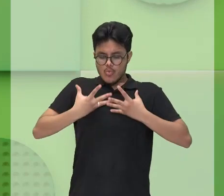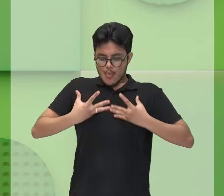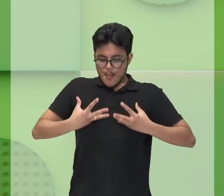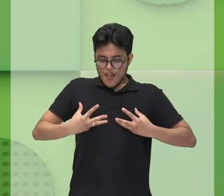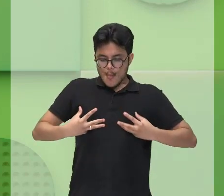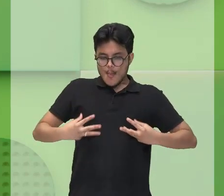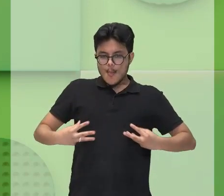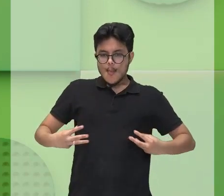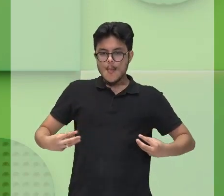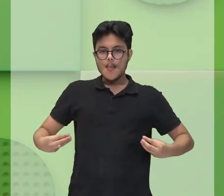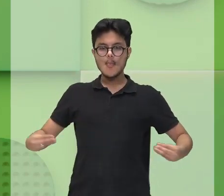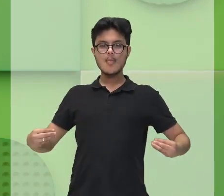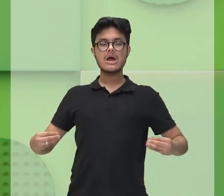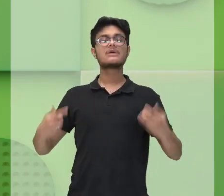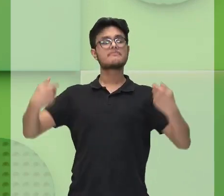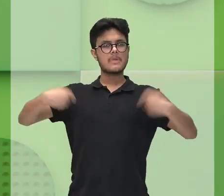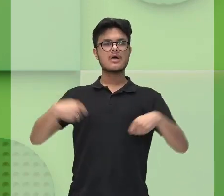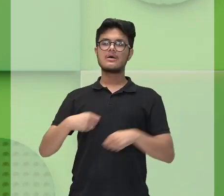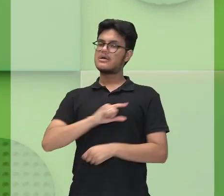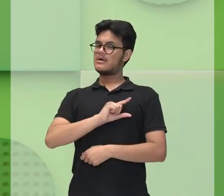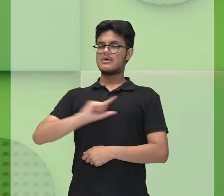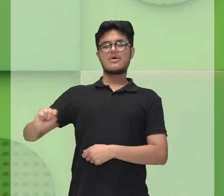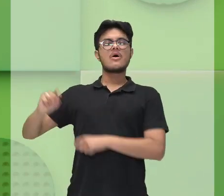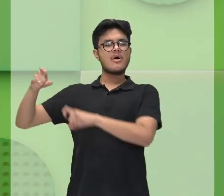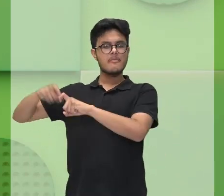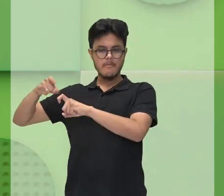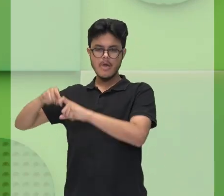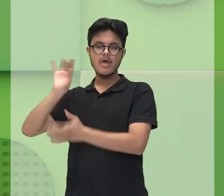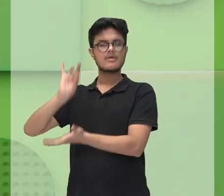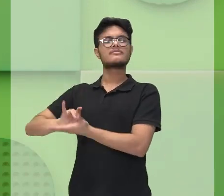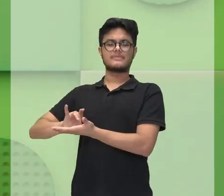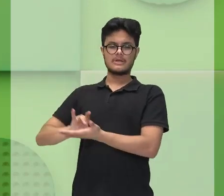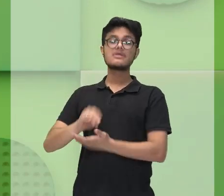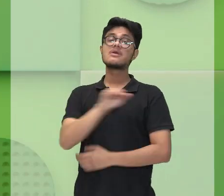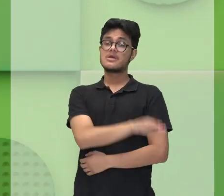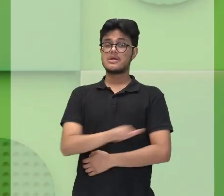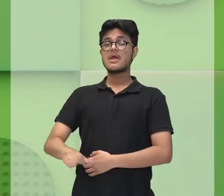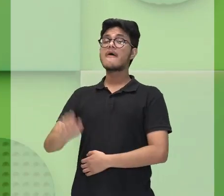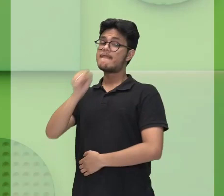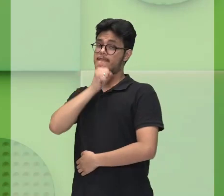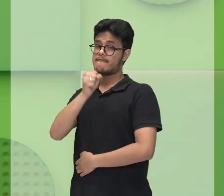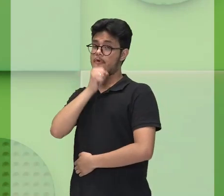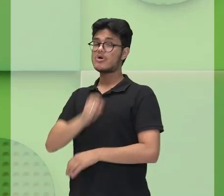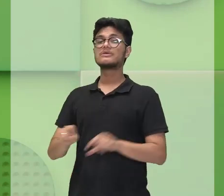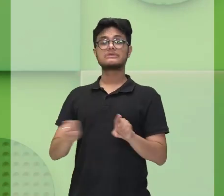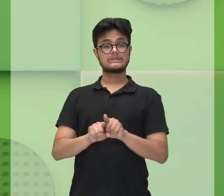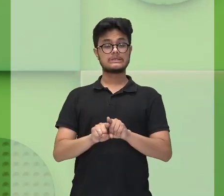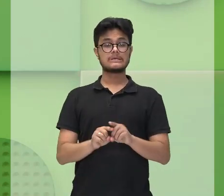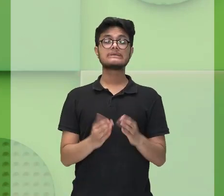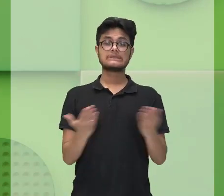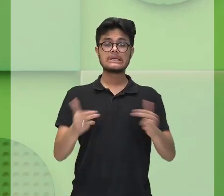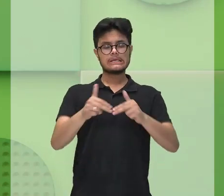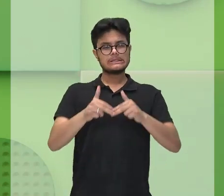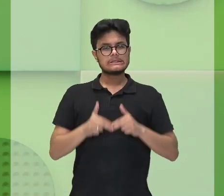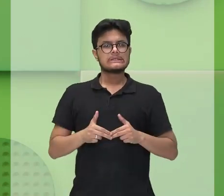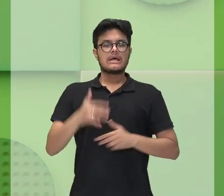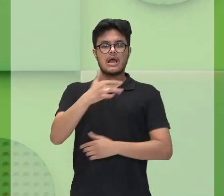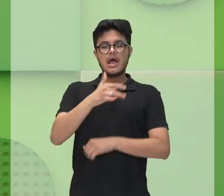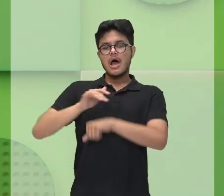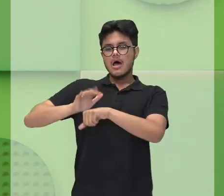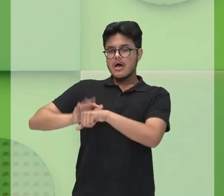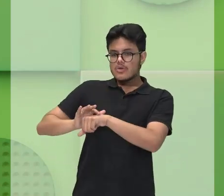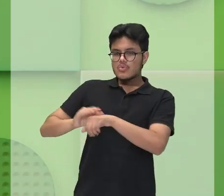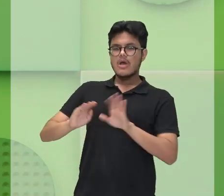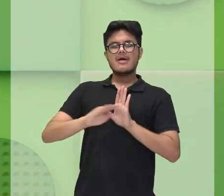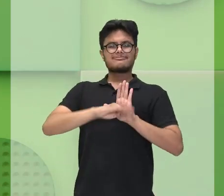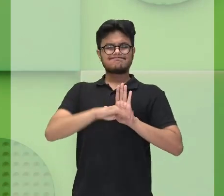ser procurado atendimento médico, tá? Principalmente crianças e idosos, porque ela desidrata o organismo,